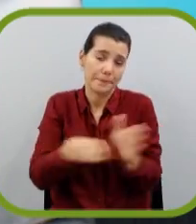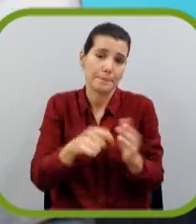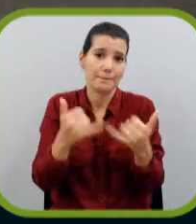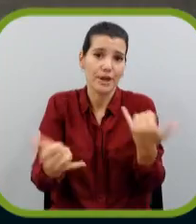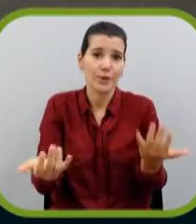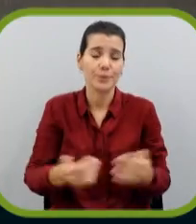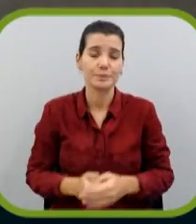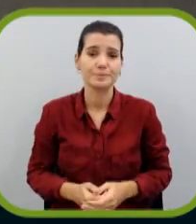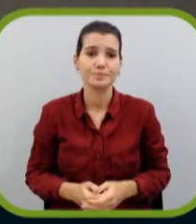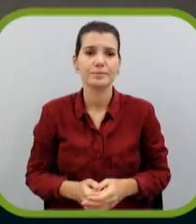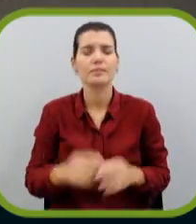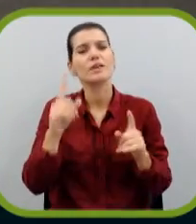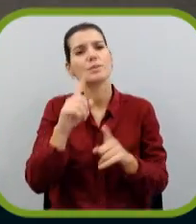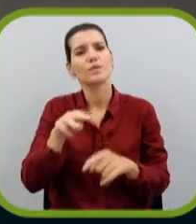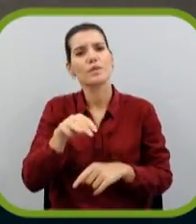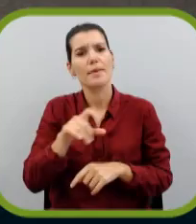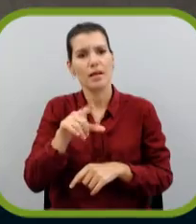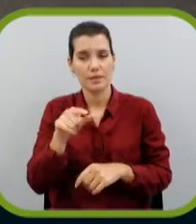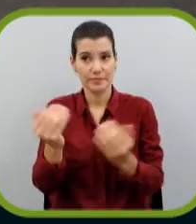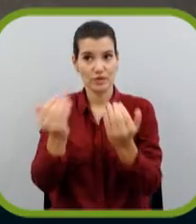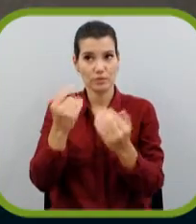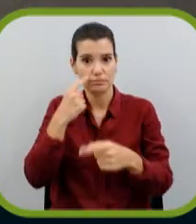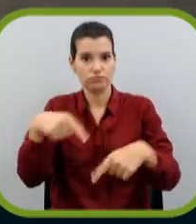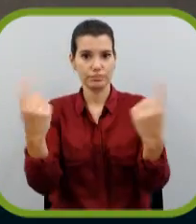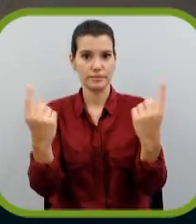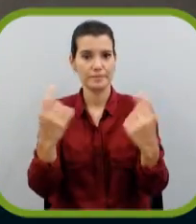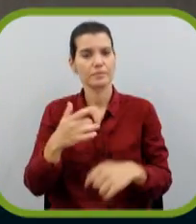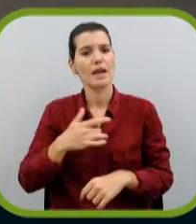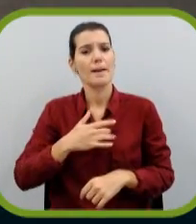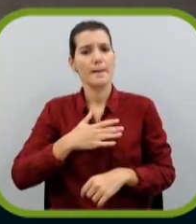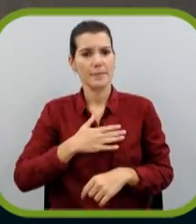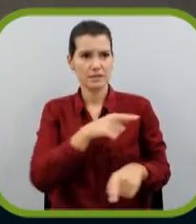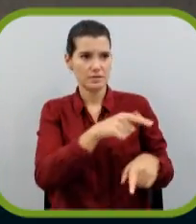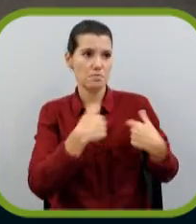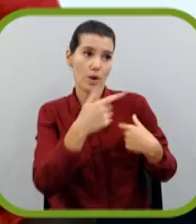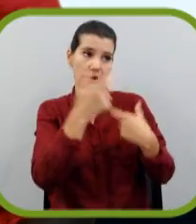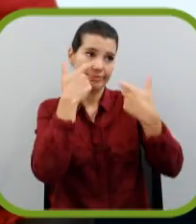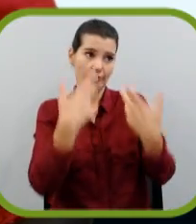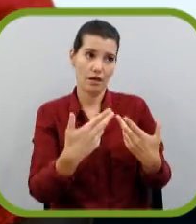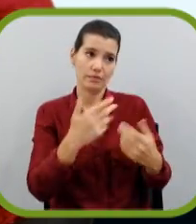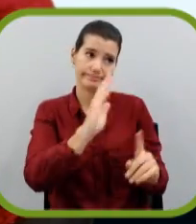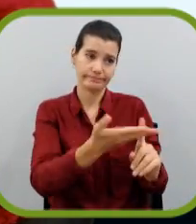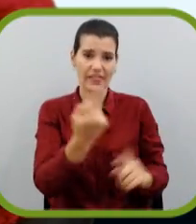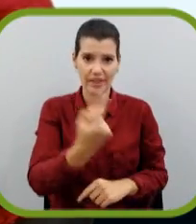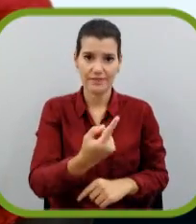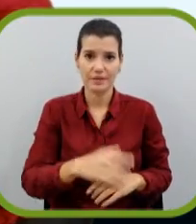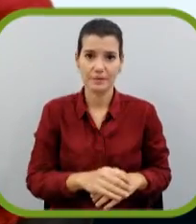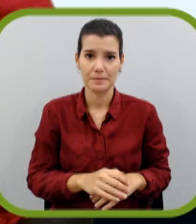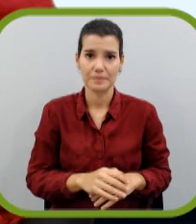democracia. Professor Miguel, quando estes dados são de facto expostos, devem as próprias empresas ser responsabilizadas por